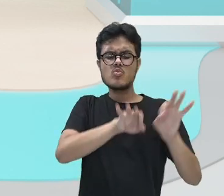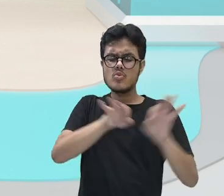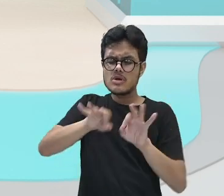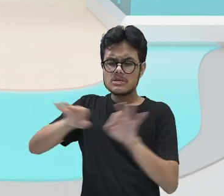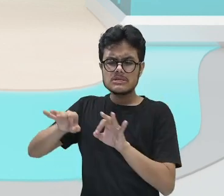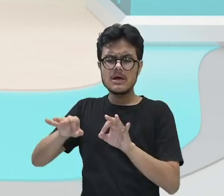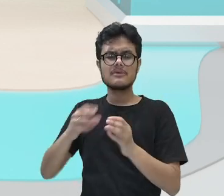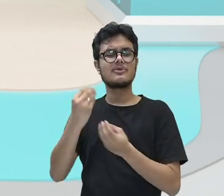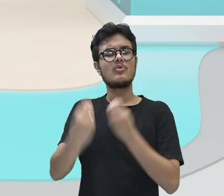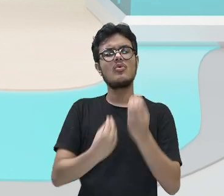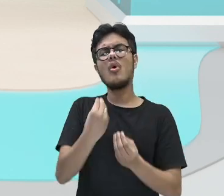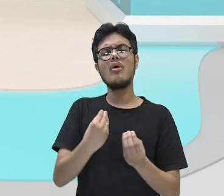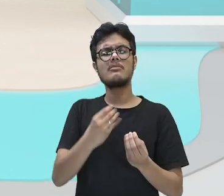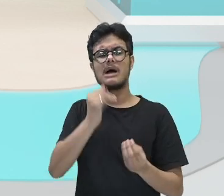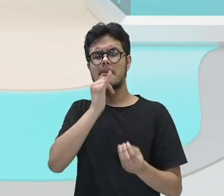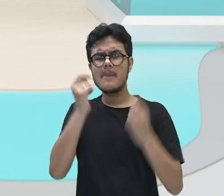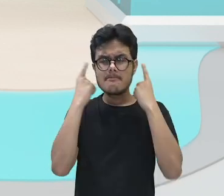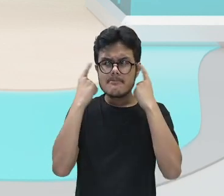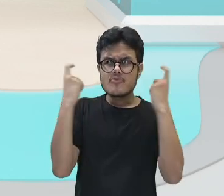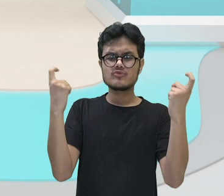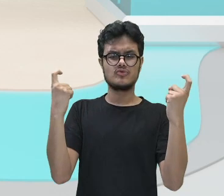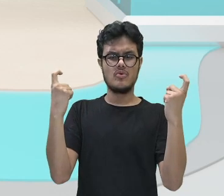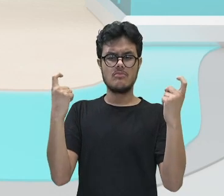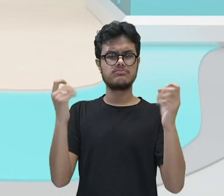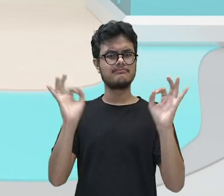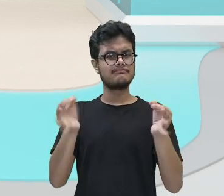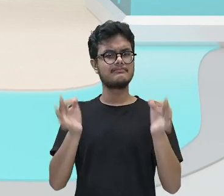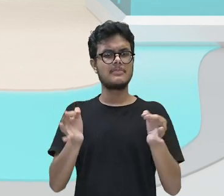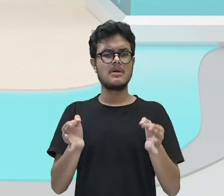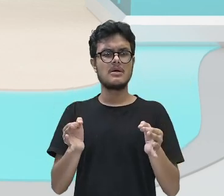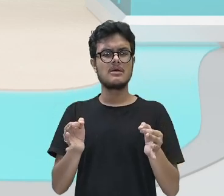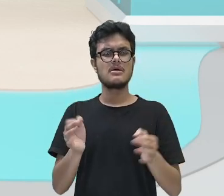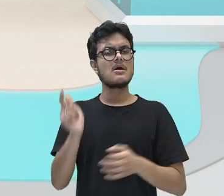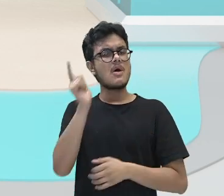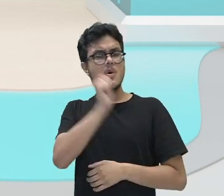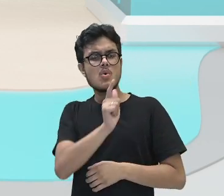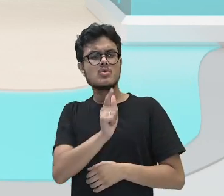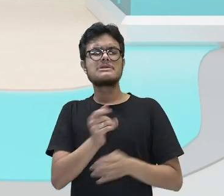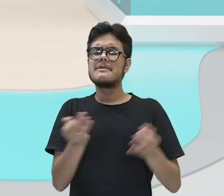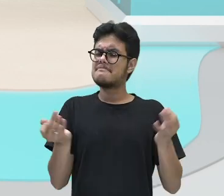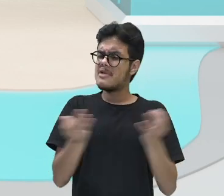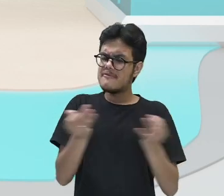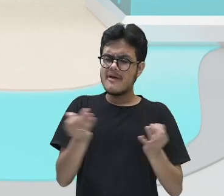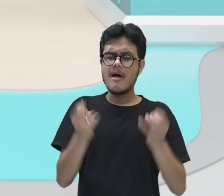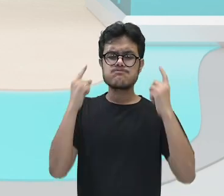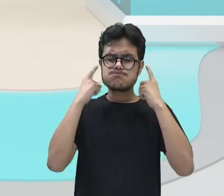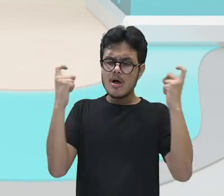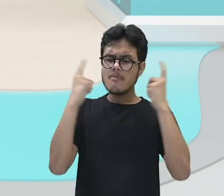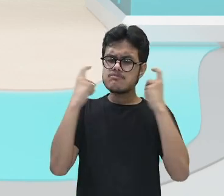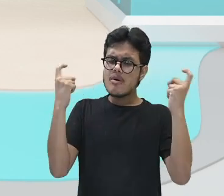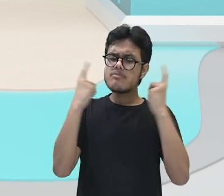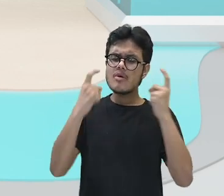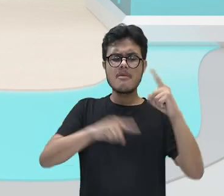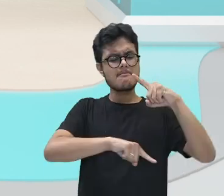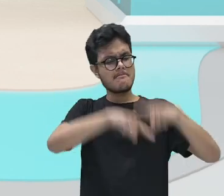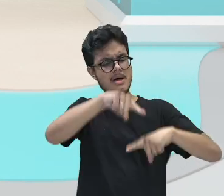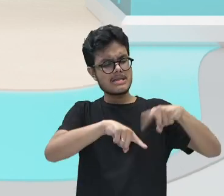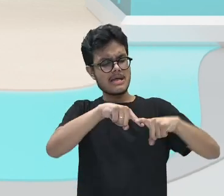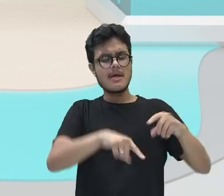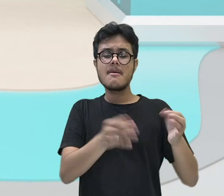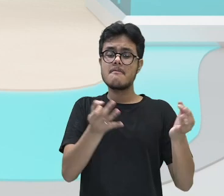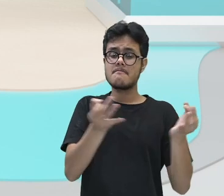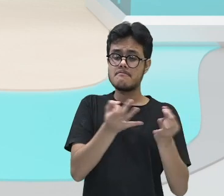né, afinar os instrumentos. Como é que é afinar, professor? A questão do timbre. Ele vai colocar o